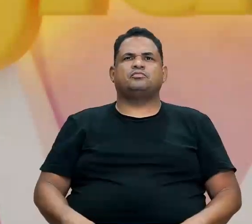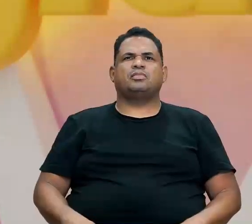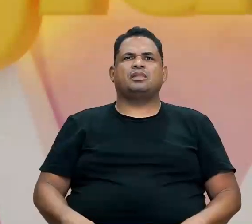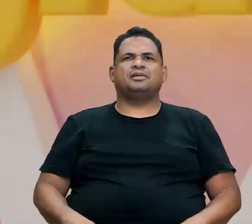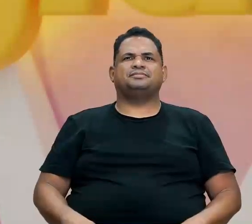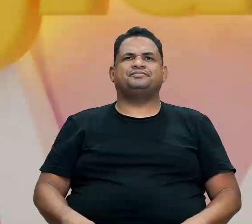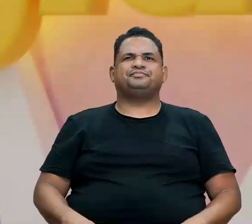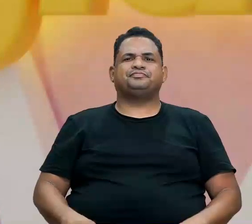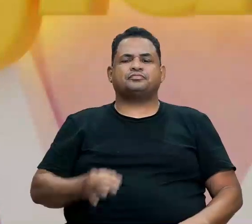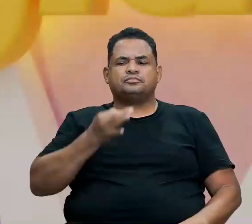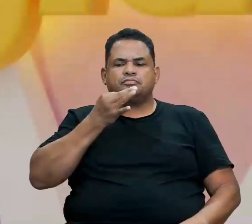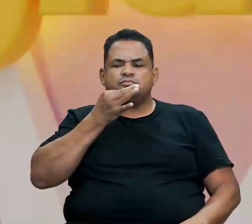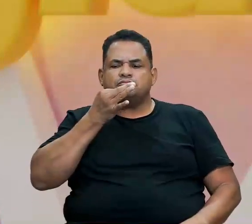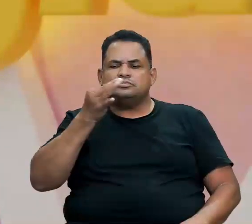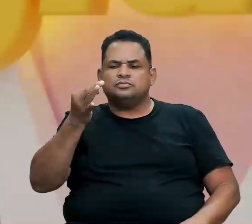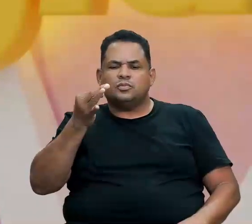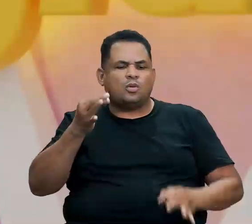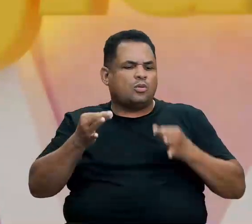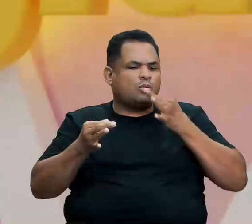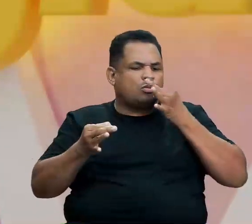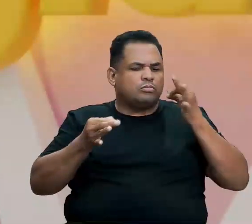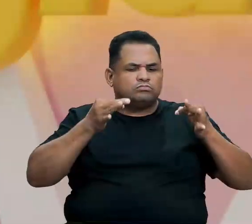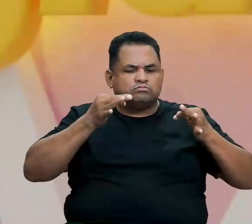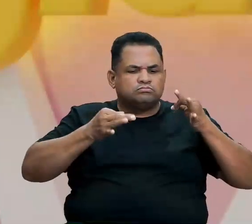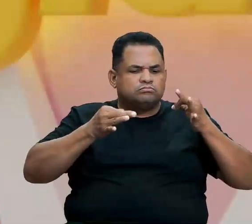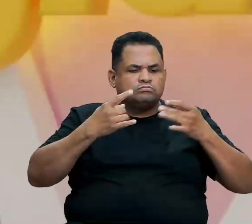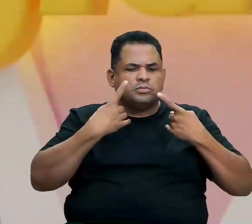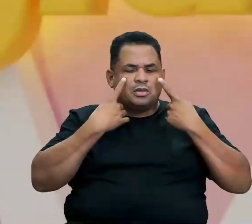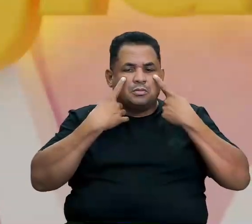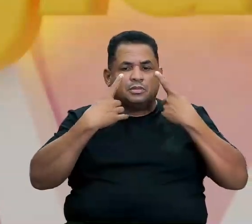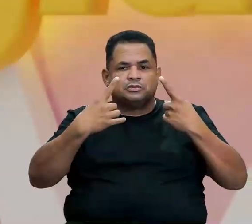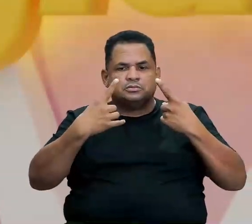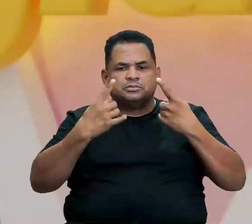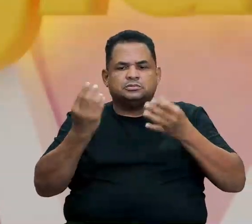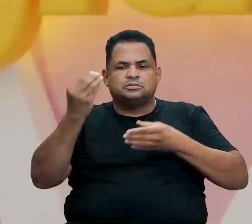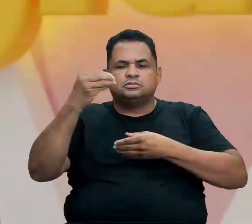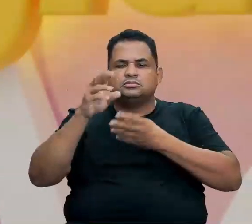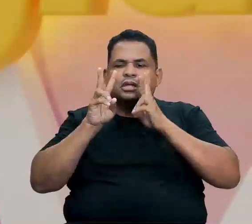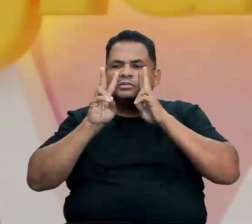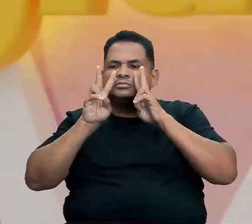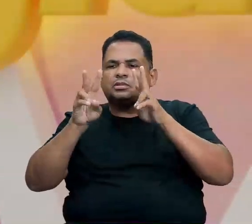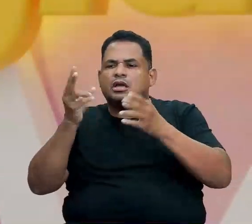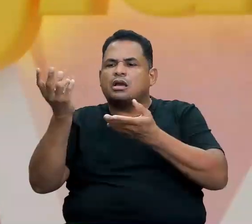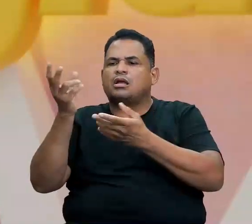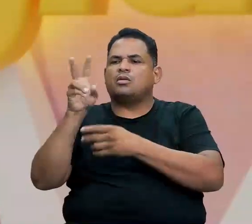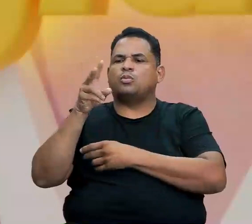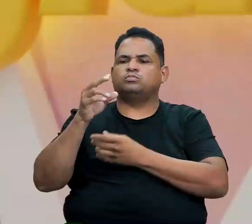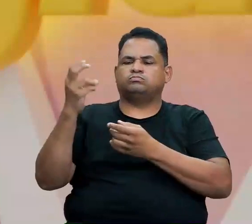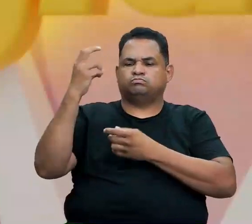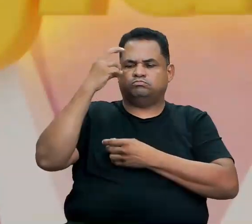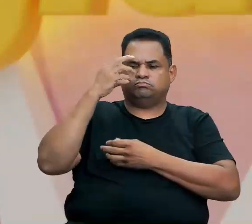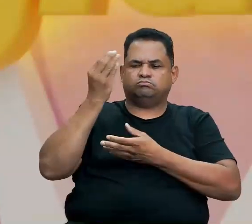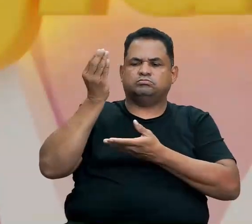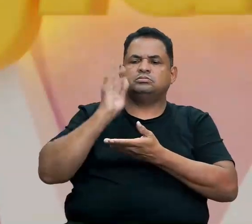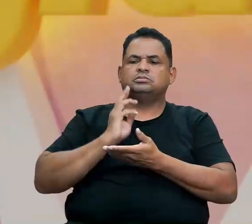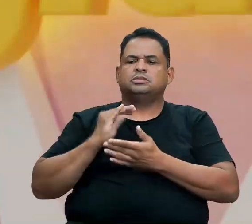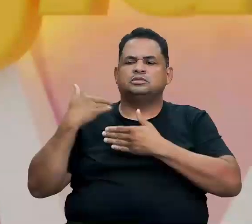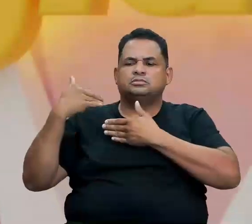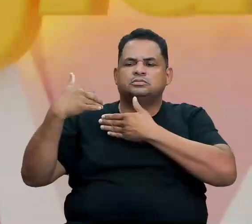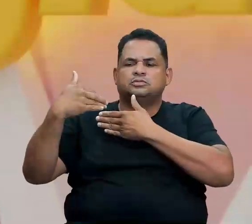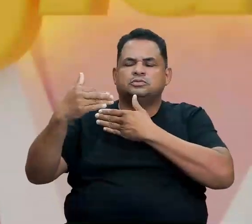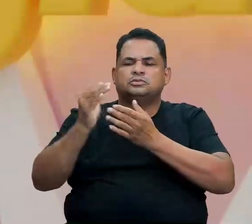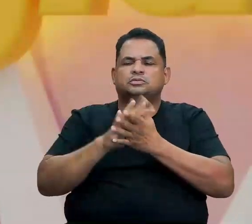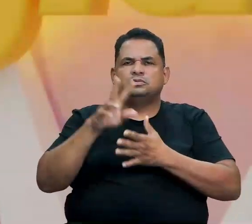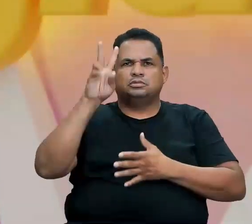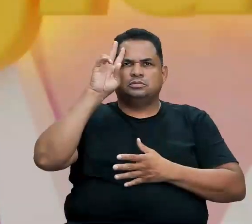Relativizar é olhar ali, né, para dentro daquela cultura. Entender que isso faz parte de um processo histórico, né? E relativizar,